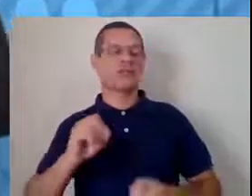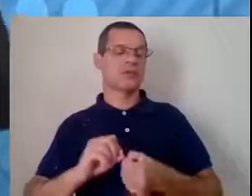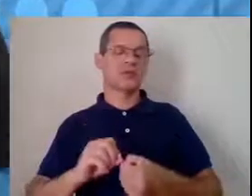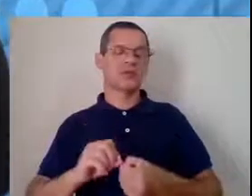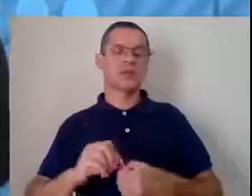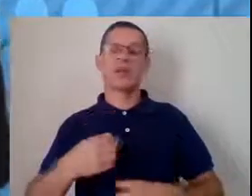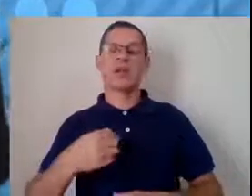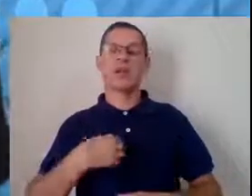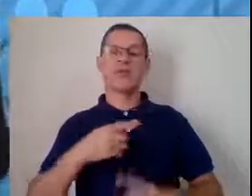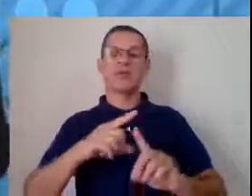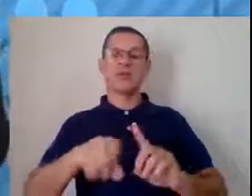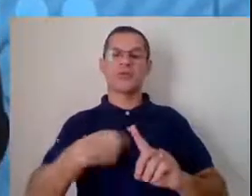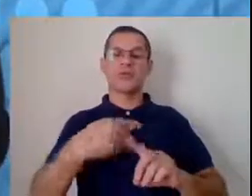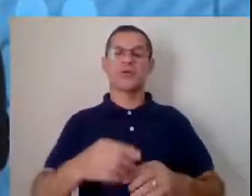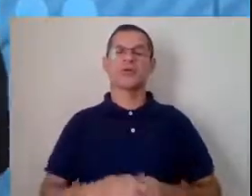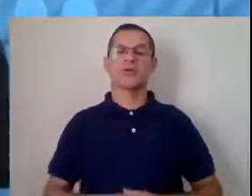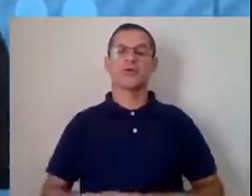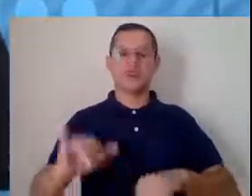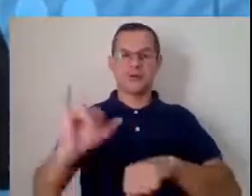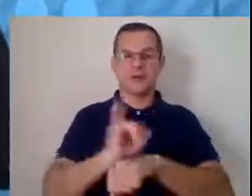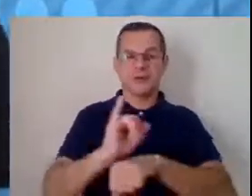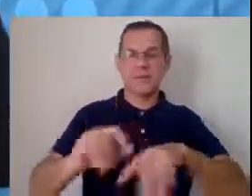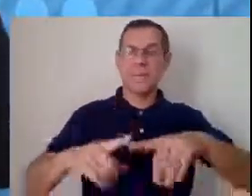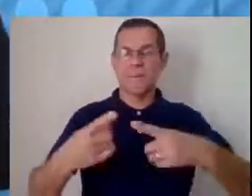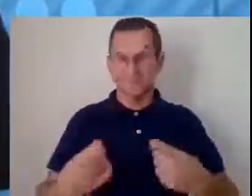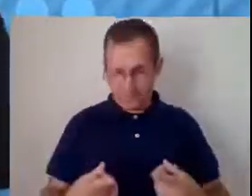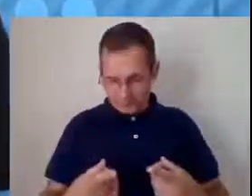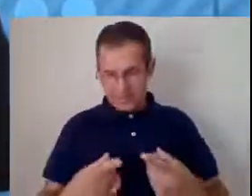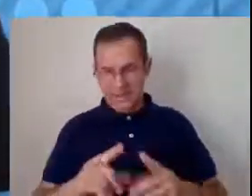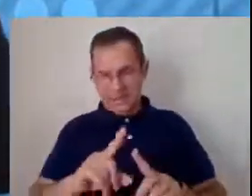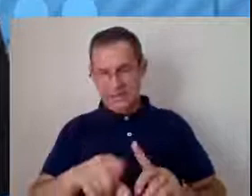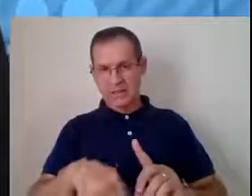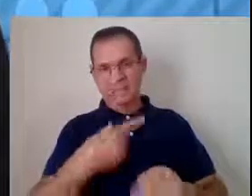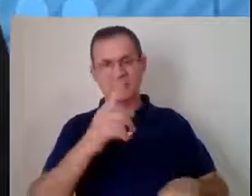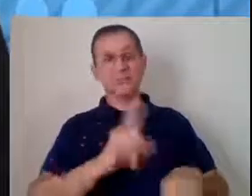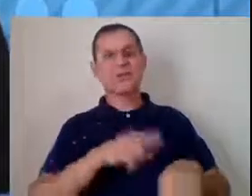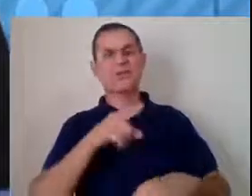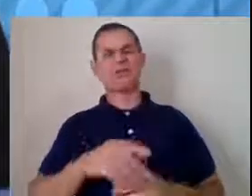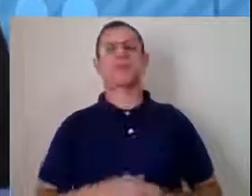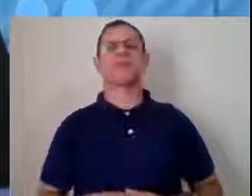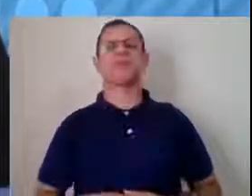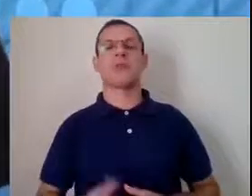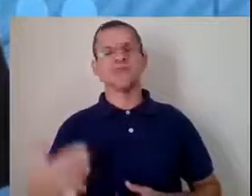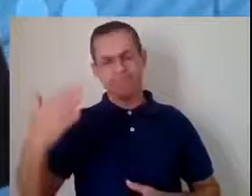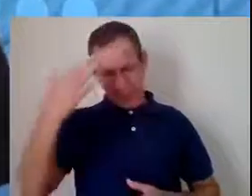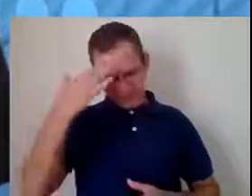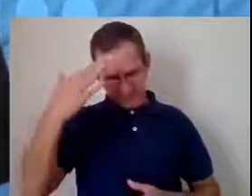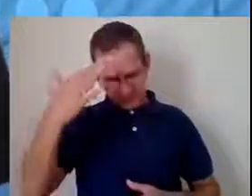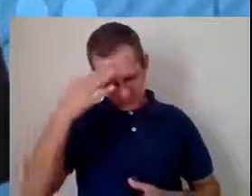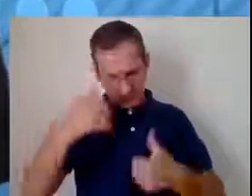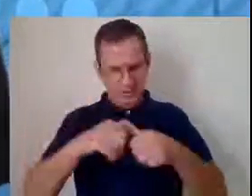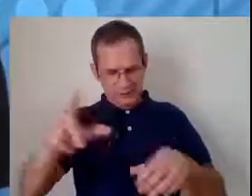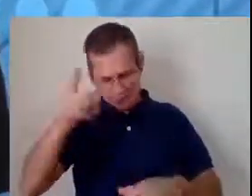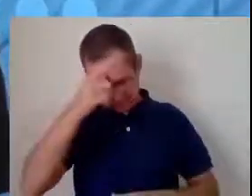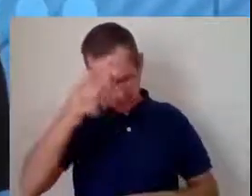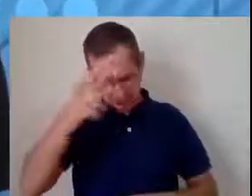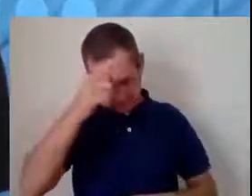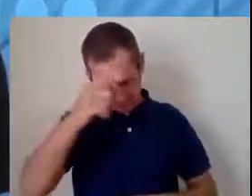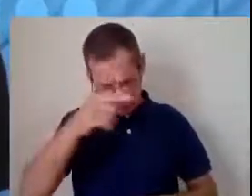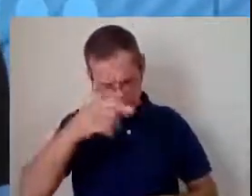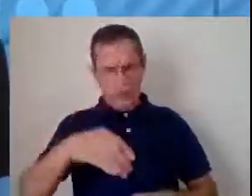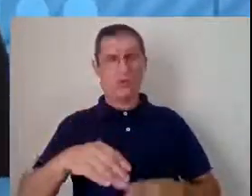eu vou para a próxima alternativa. Então, a partir do momento que vocês entenderam essa lógica aí